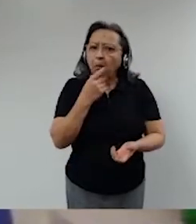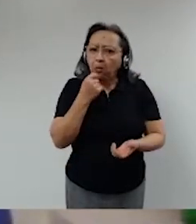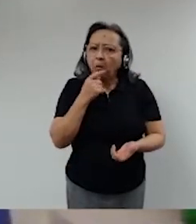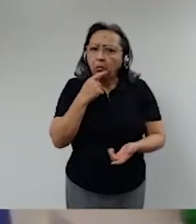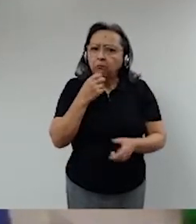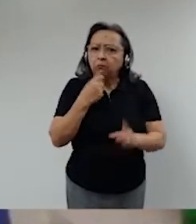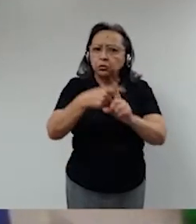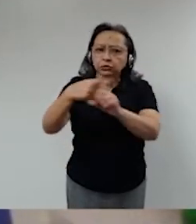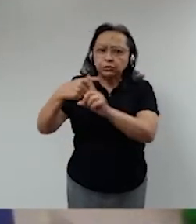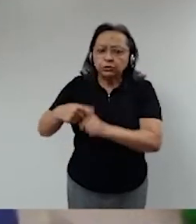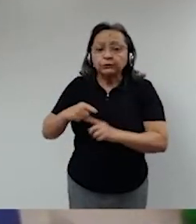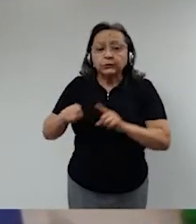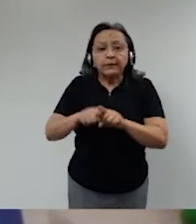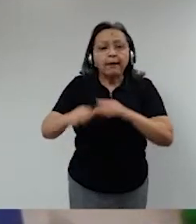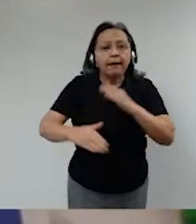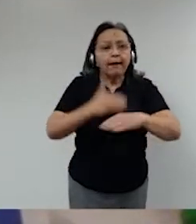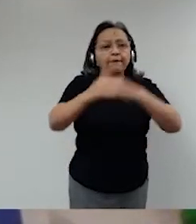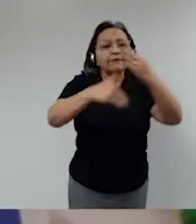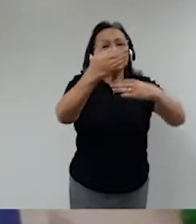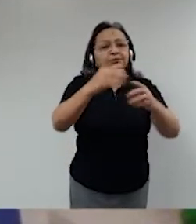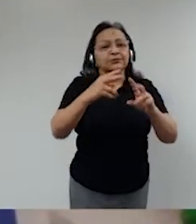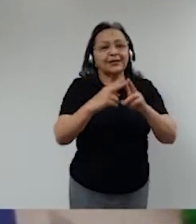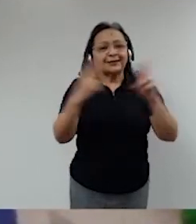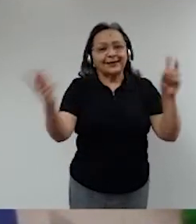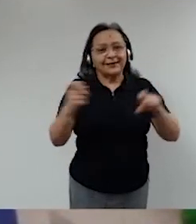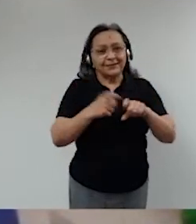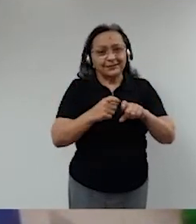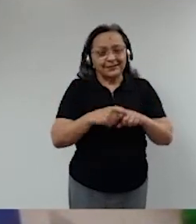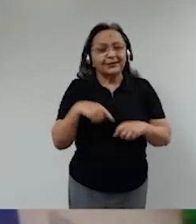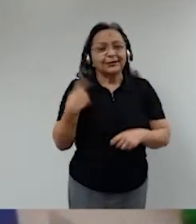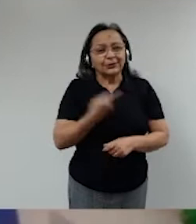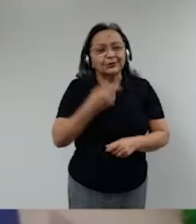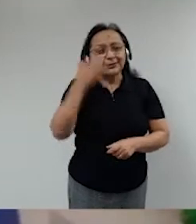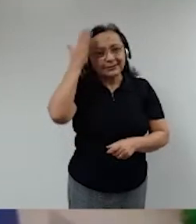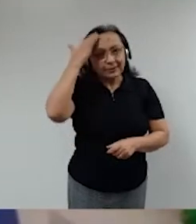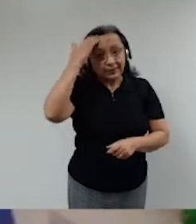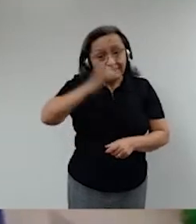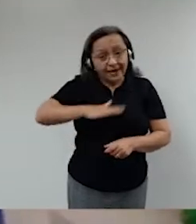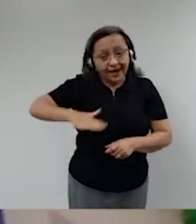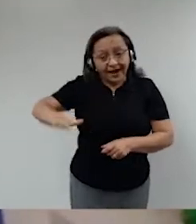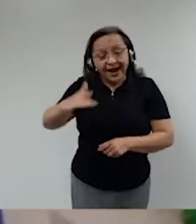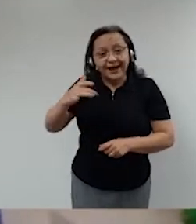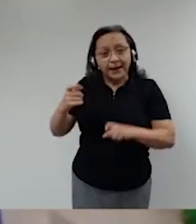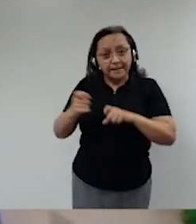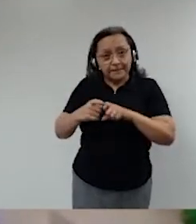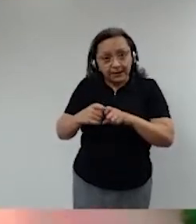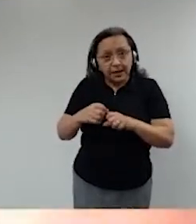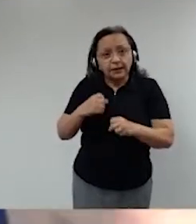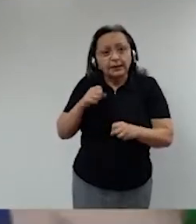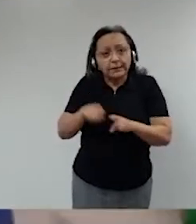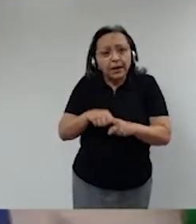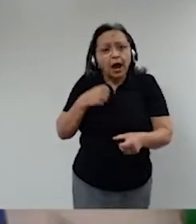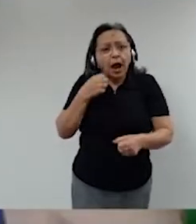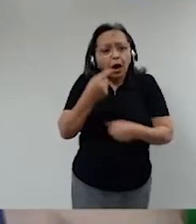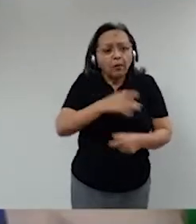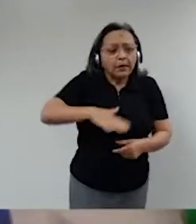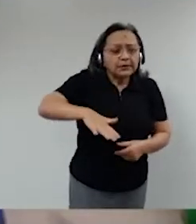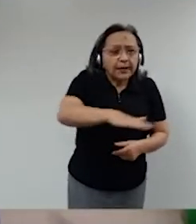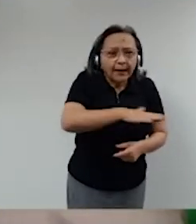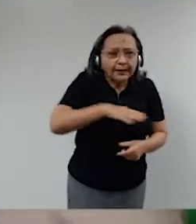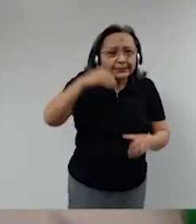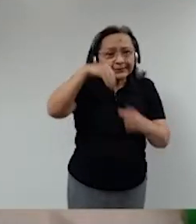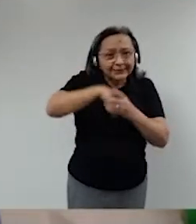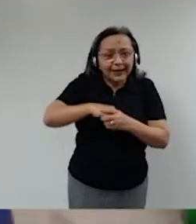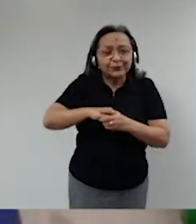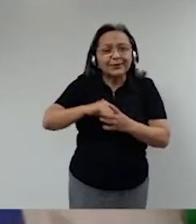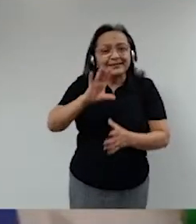avanços da telemedicina, né? Já é sabido, na área médica, que em algumas áreas, a teleradiologia,